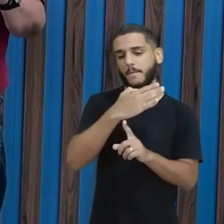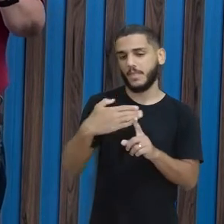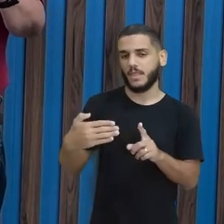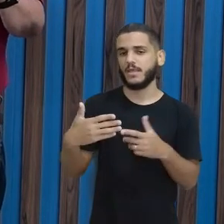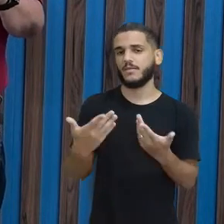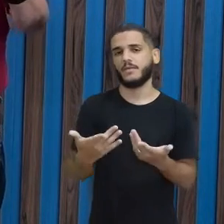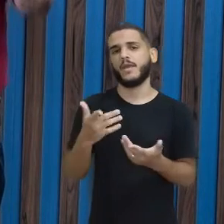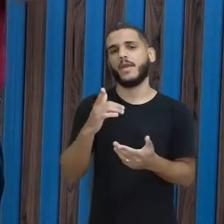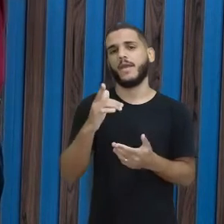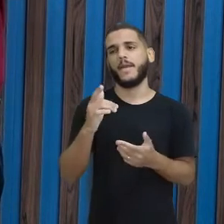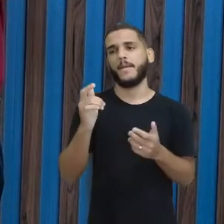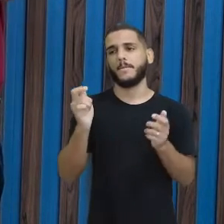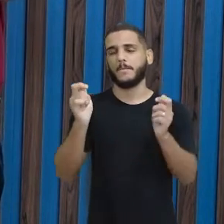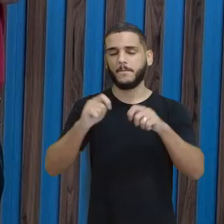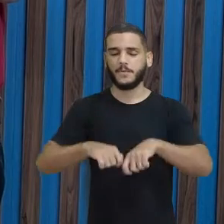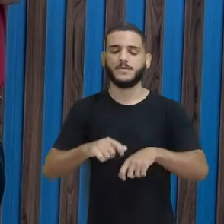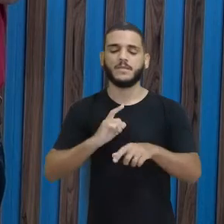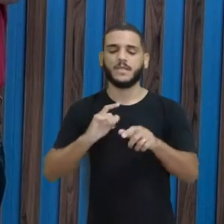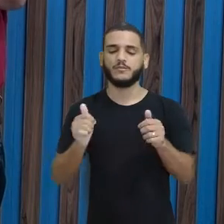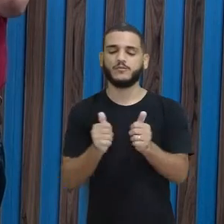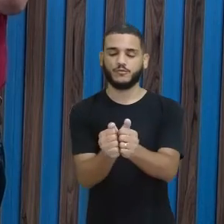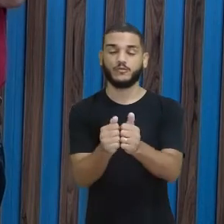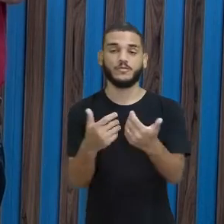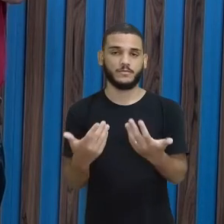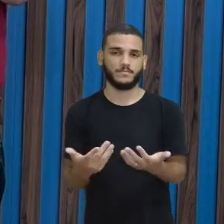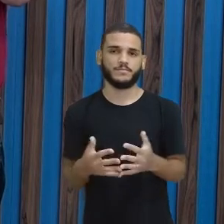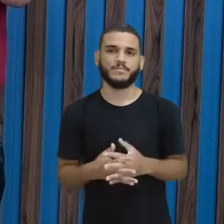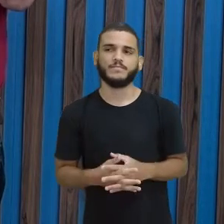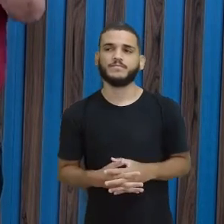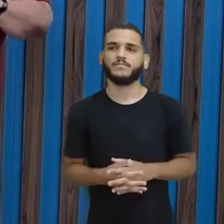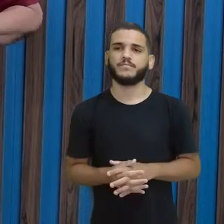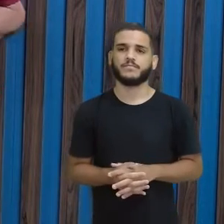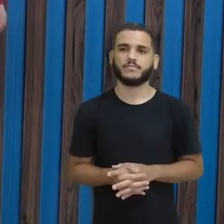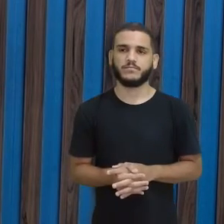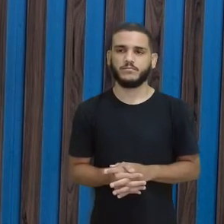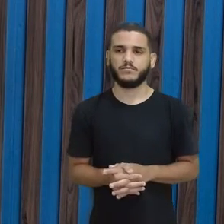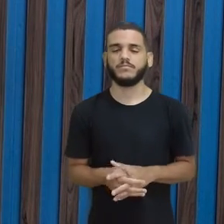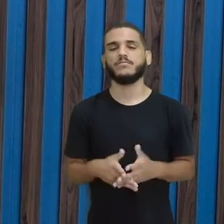quero a probabilidade o quê? Juntos. Eu quero que seja